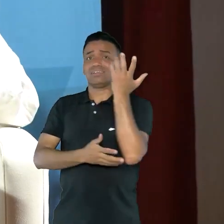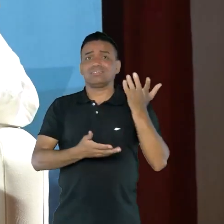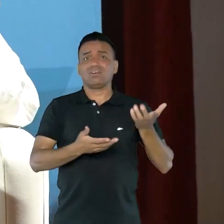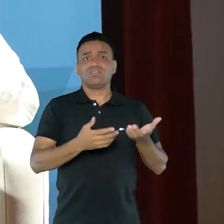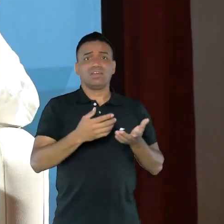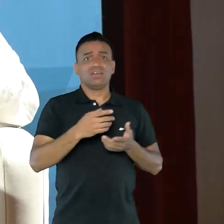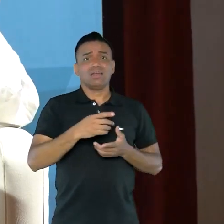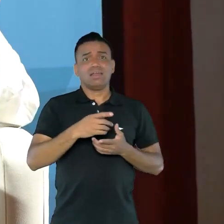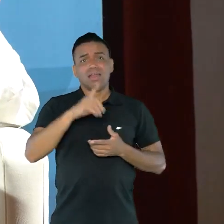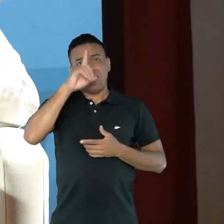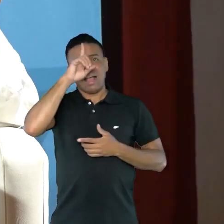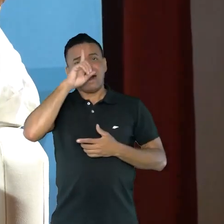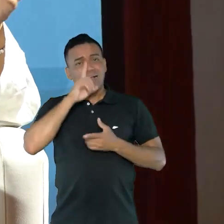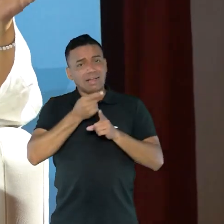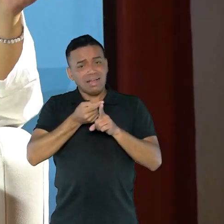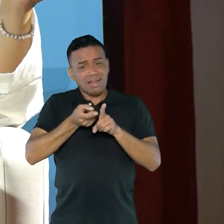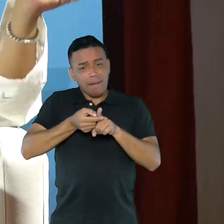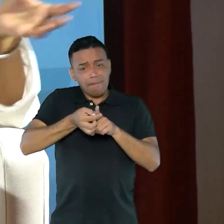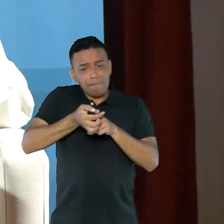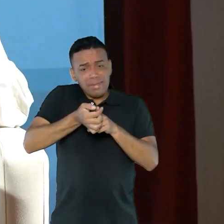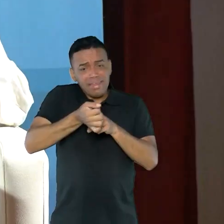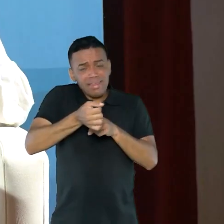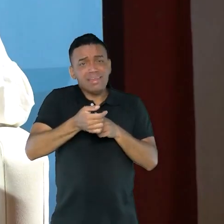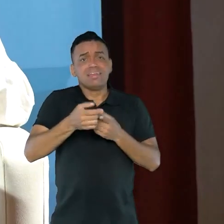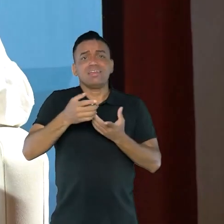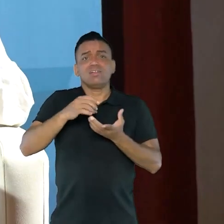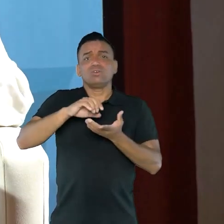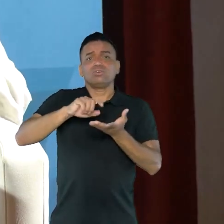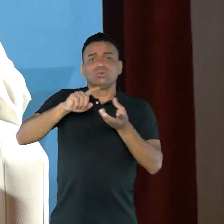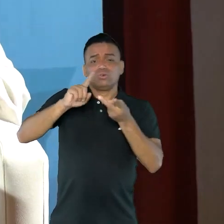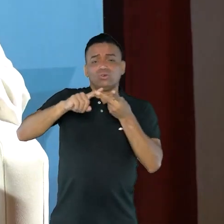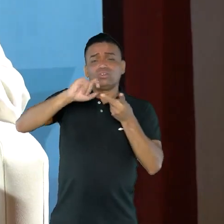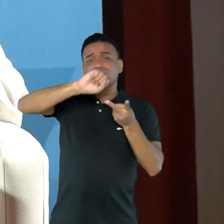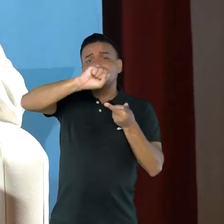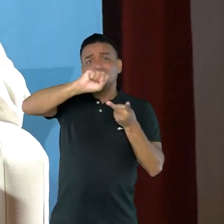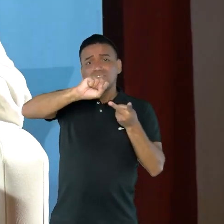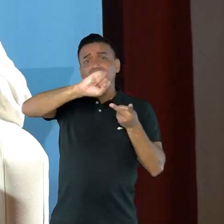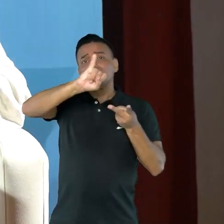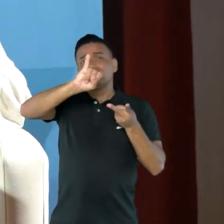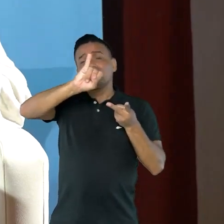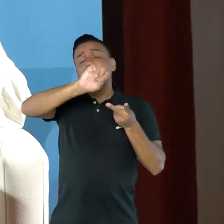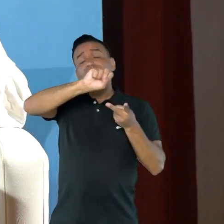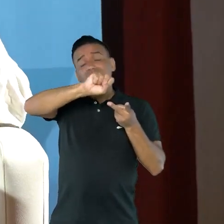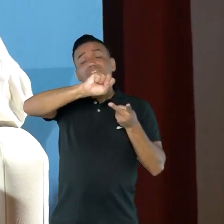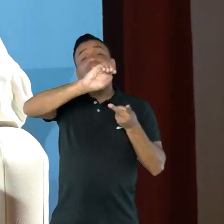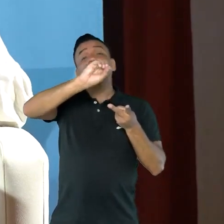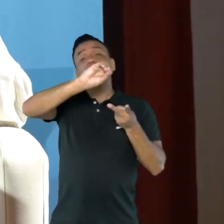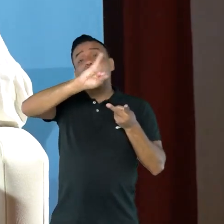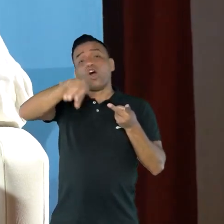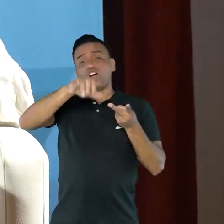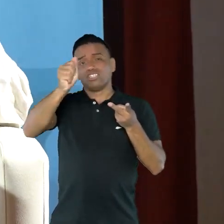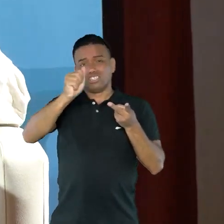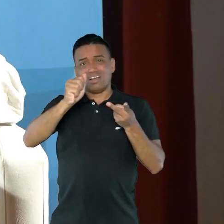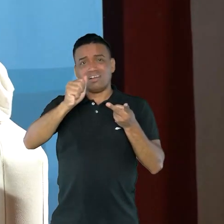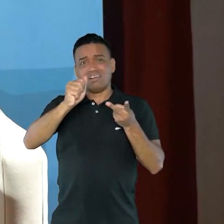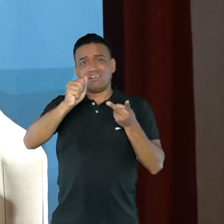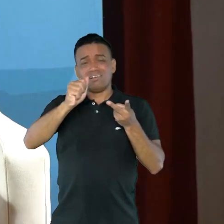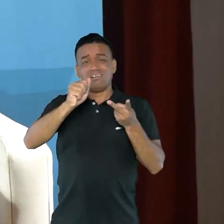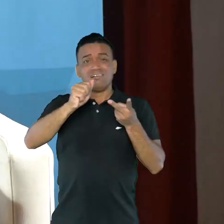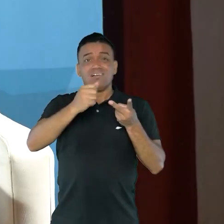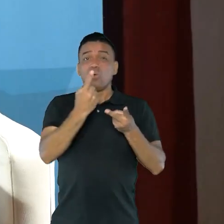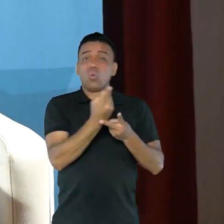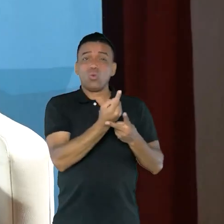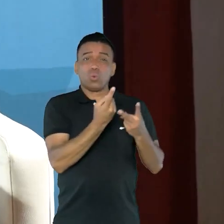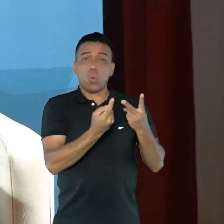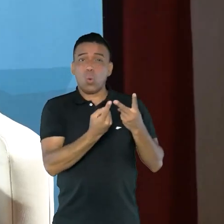soja, ela não permite a multiplicidade que a floresta traz, né? Então, é isso que a gente tem